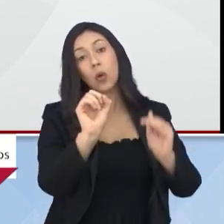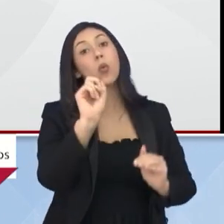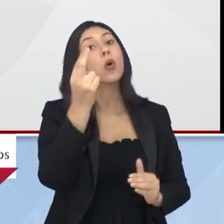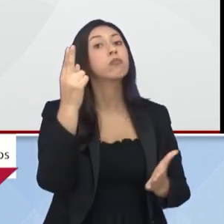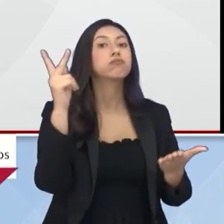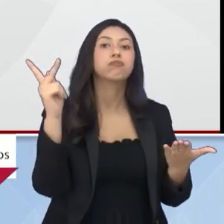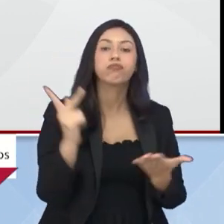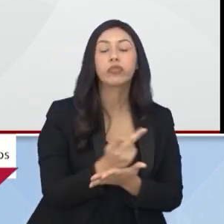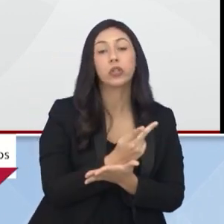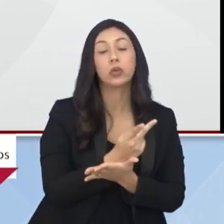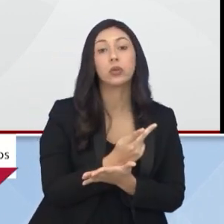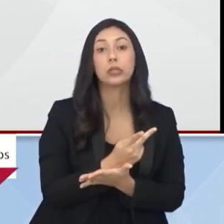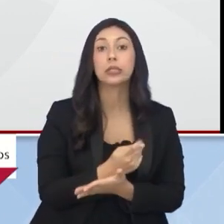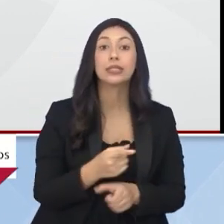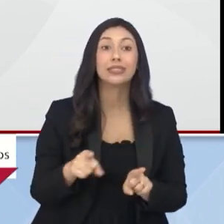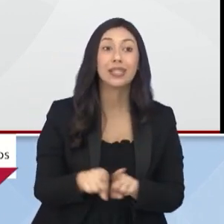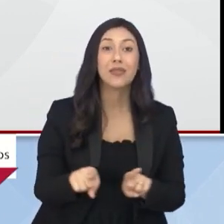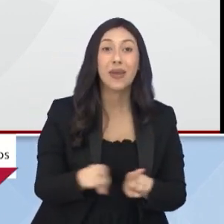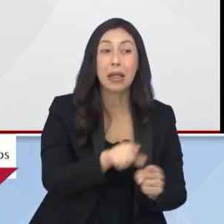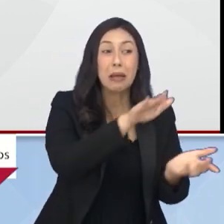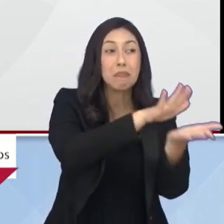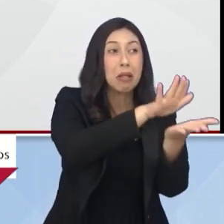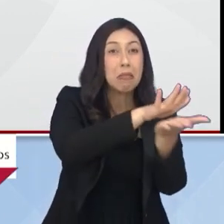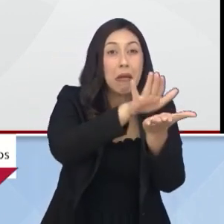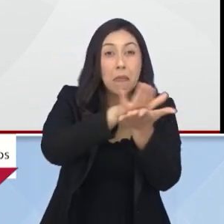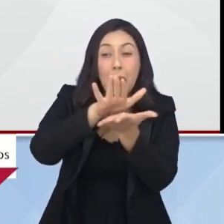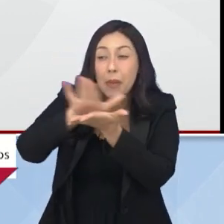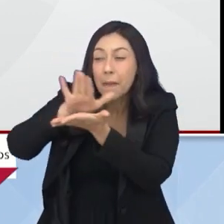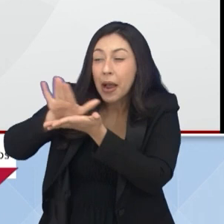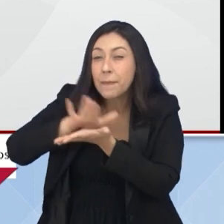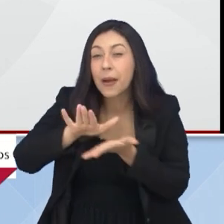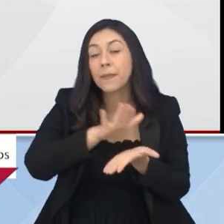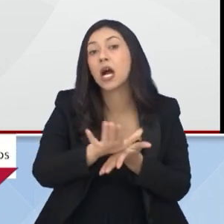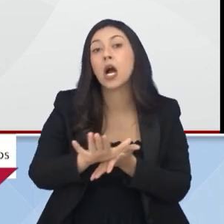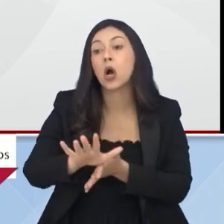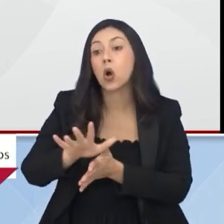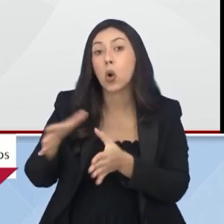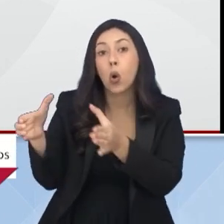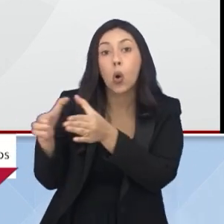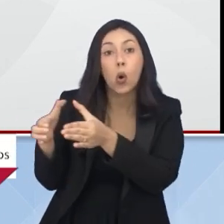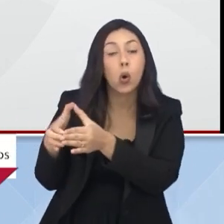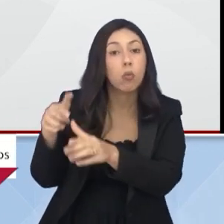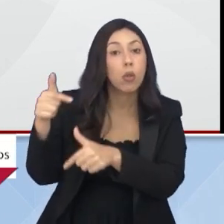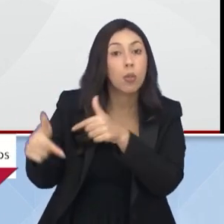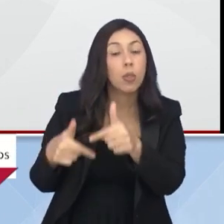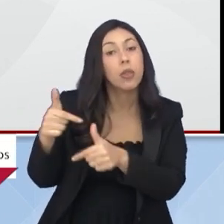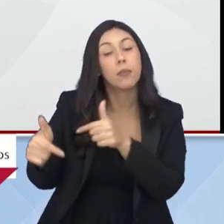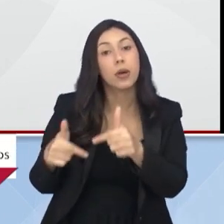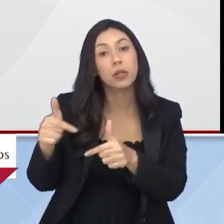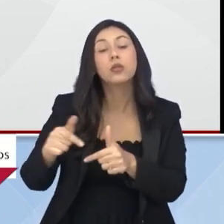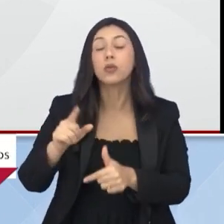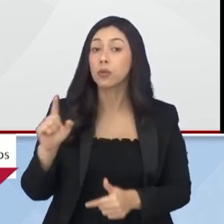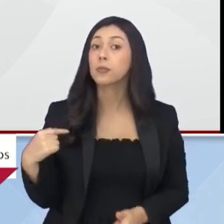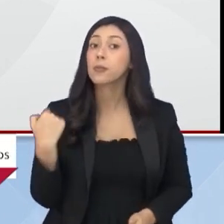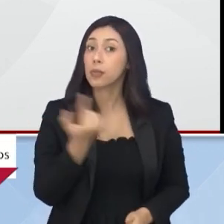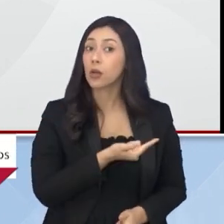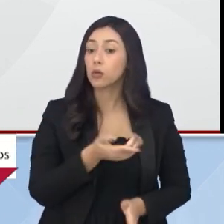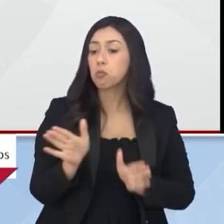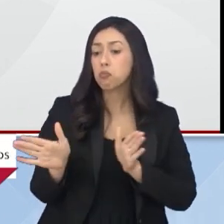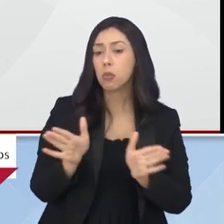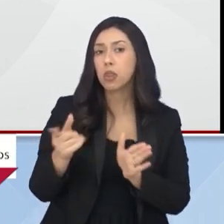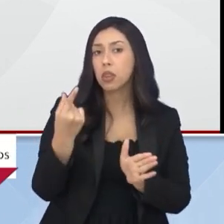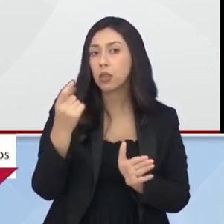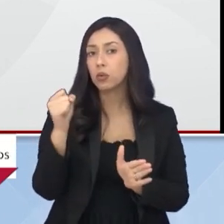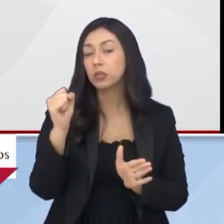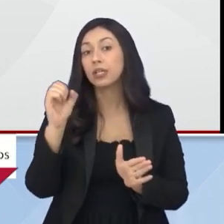aumento com despesa com pessoal aumento de despesa pessoal nós no 180 dias de Mandato não significa que não se